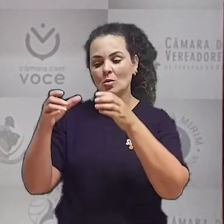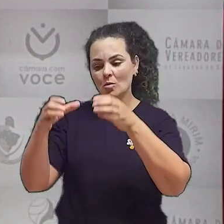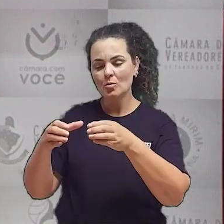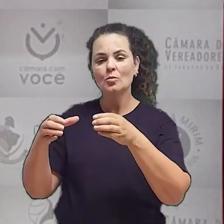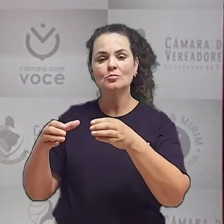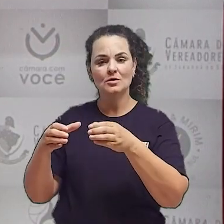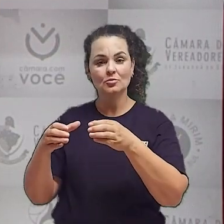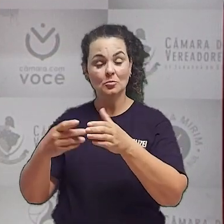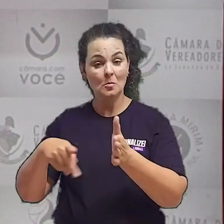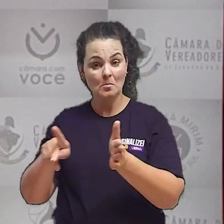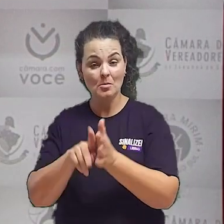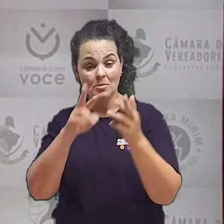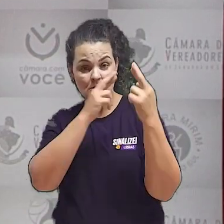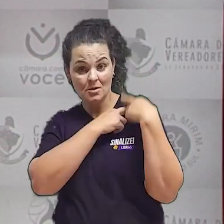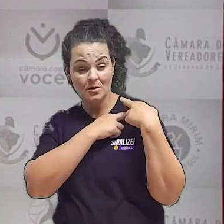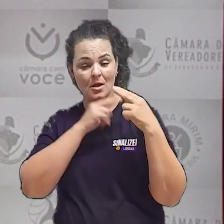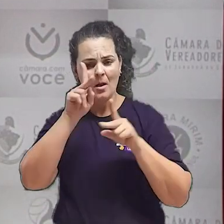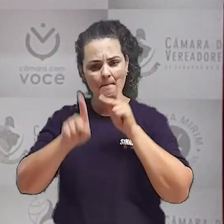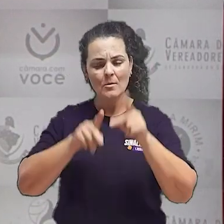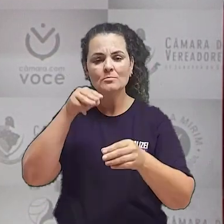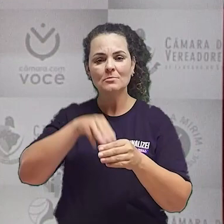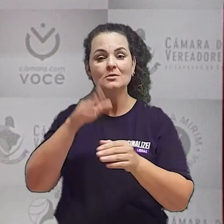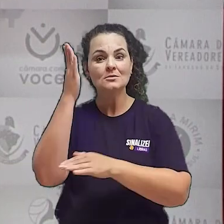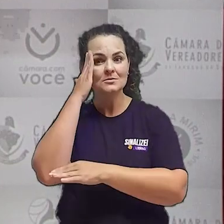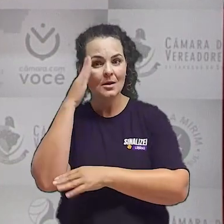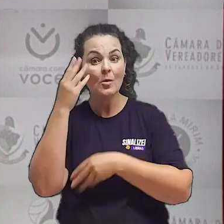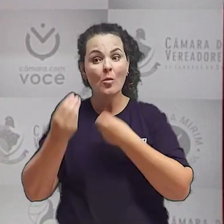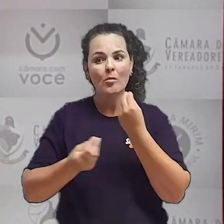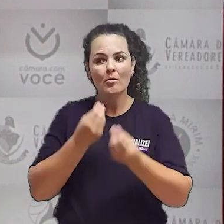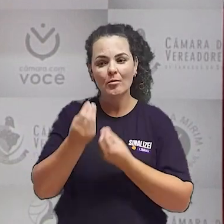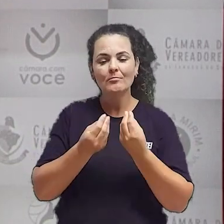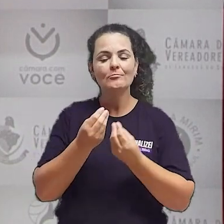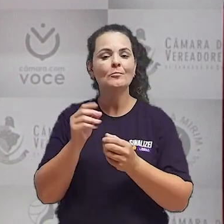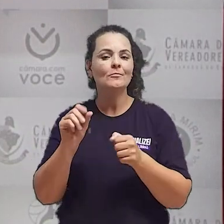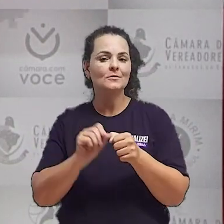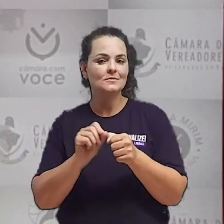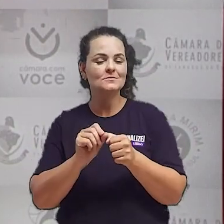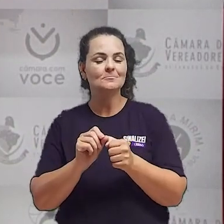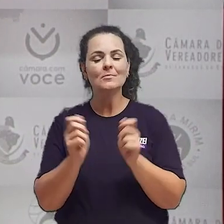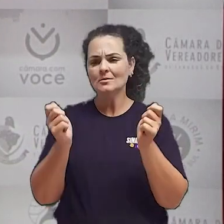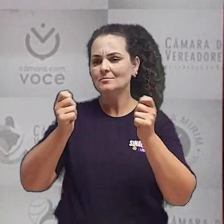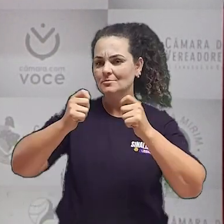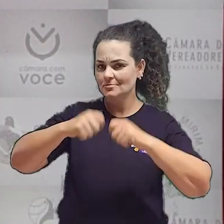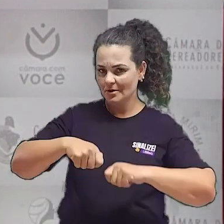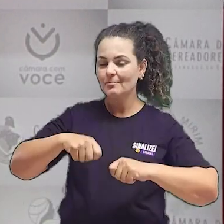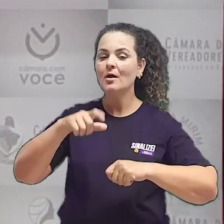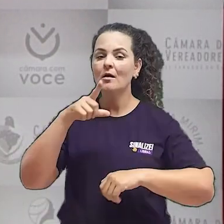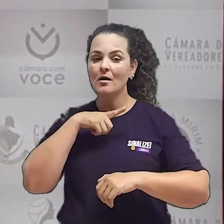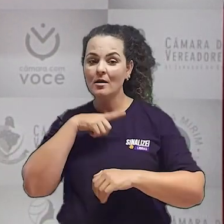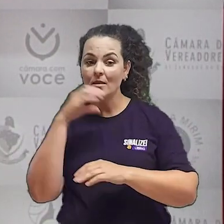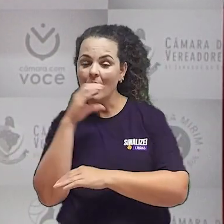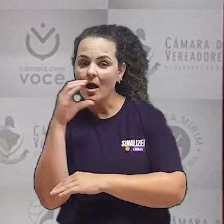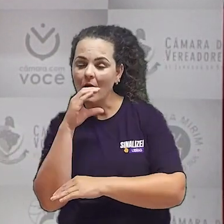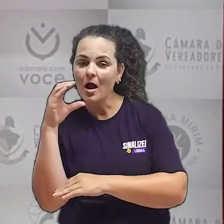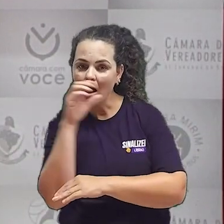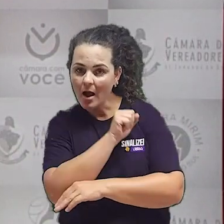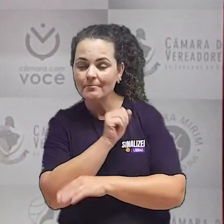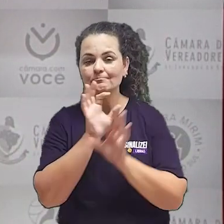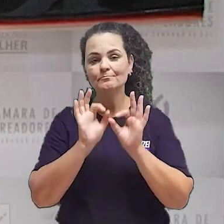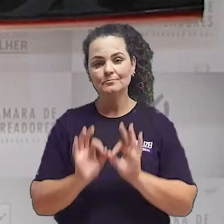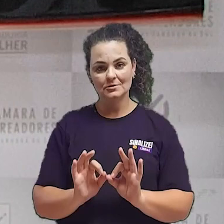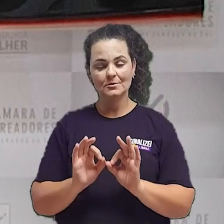essencial para que a população Saiba como agir nessas circunstâncias permitindo uma intervenção rápida e